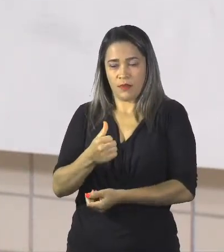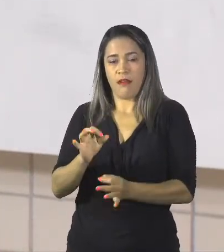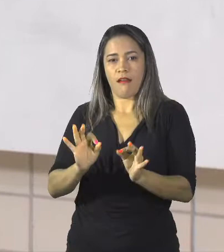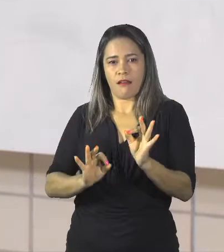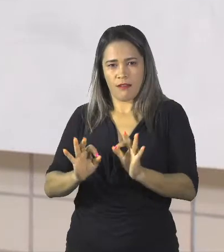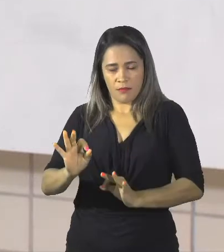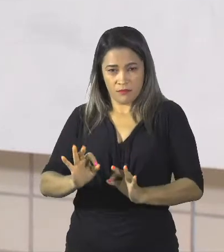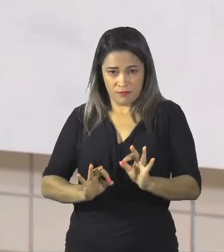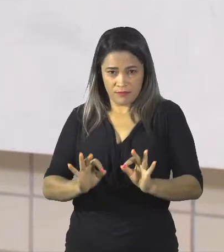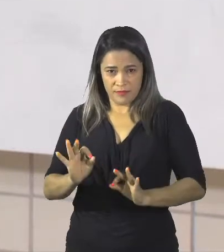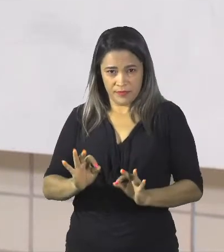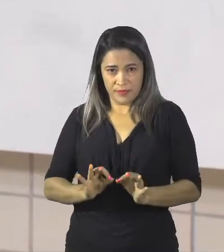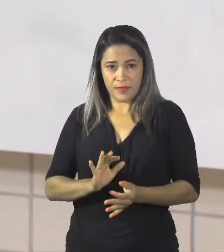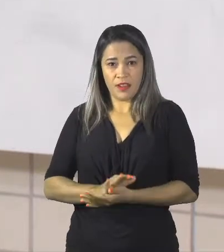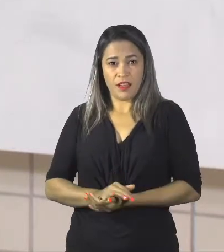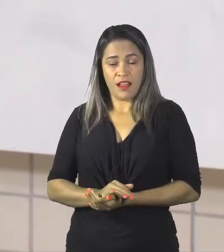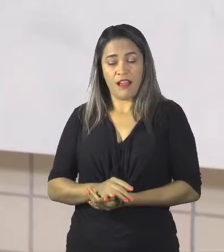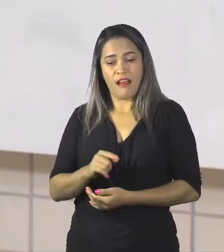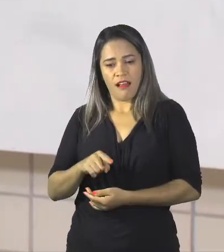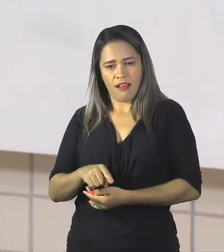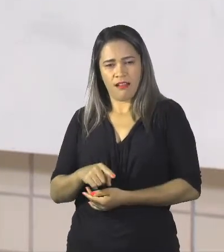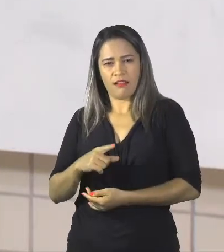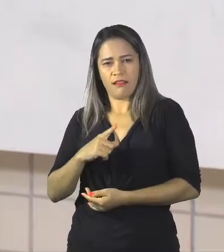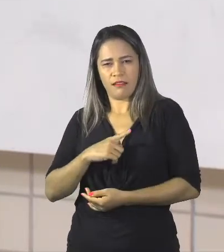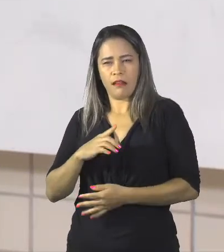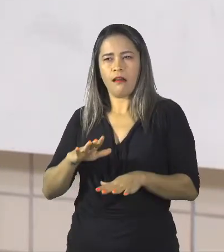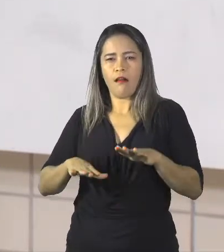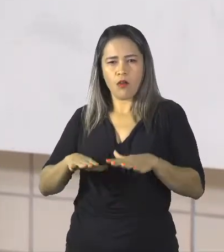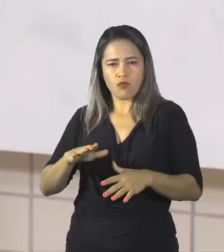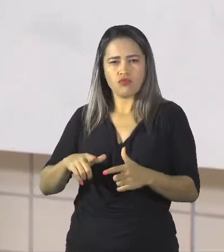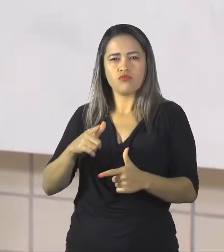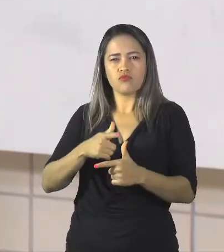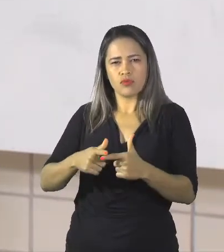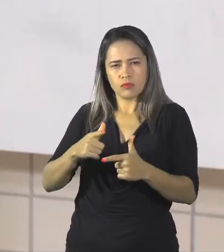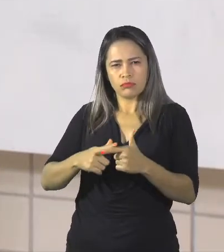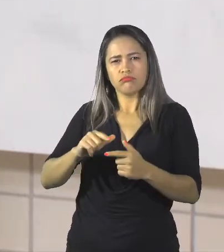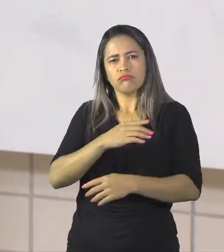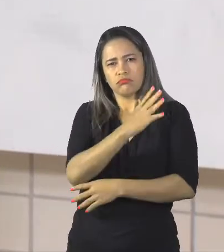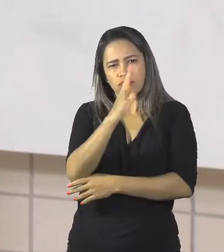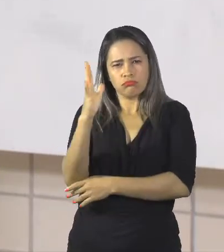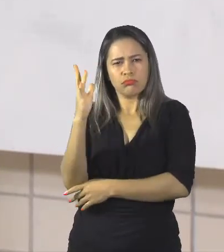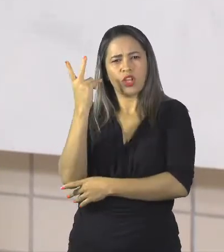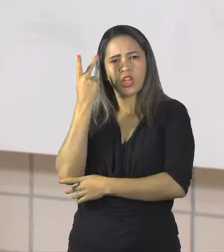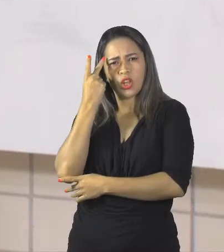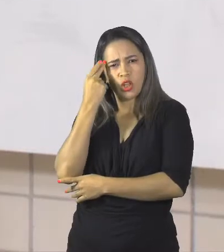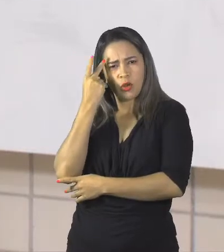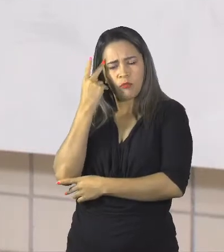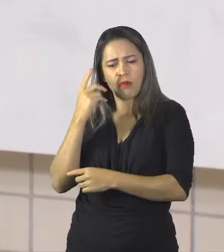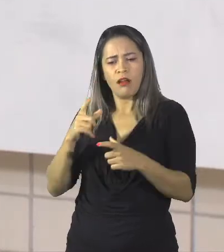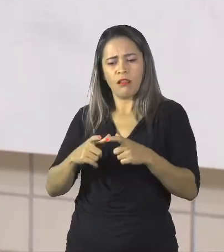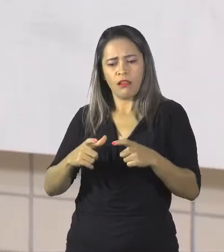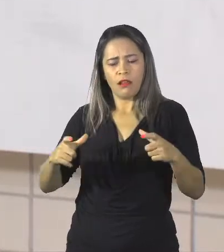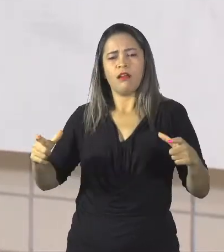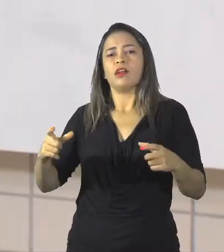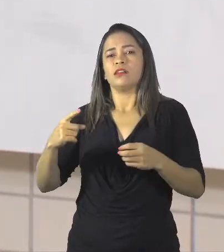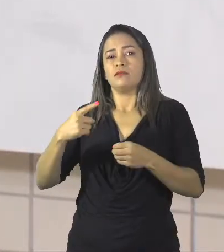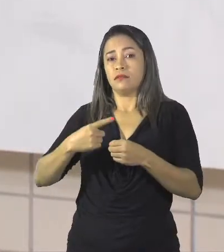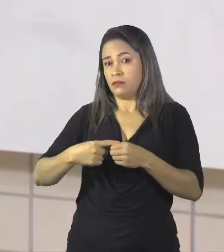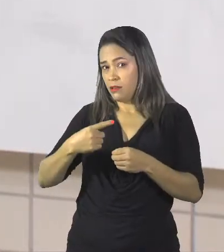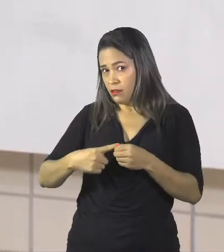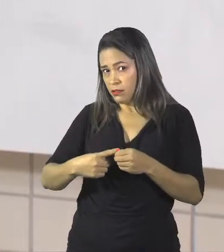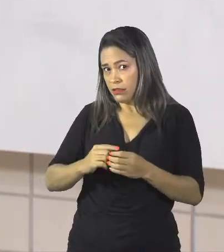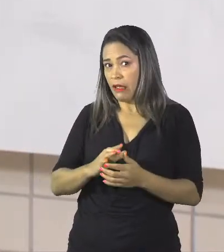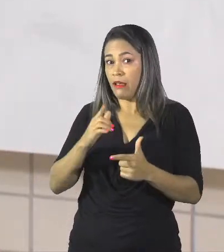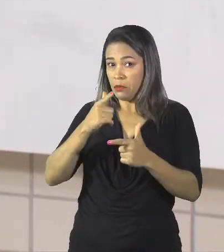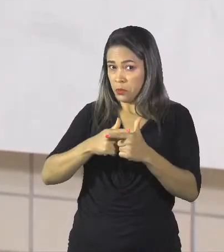planejada, ela enfrenta sim alguns problemas ambientais que são comuns nas grandes cidades. E esses